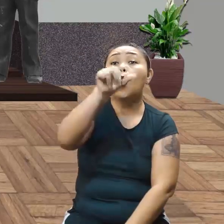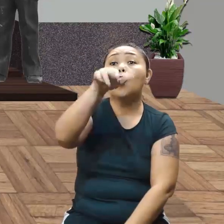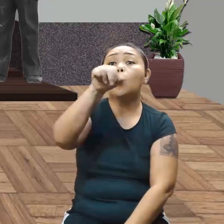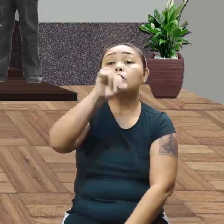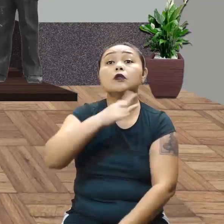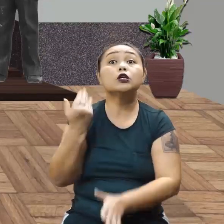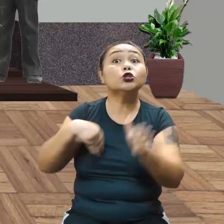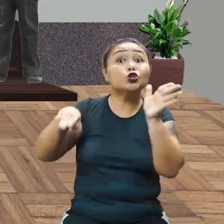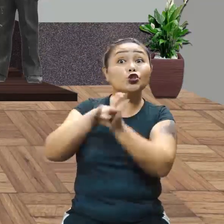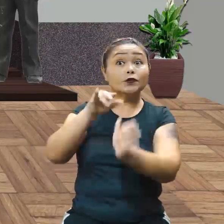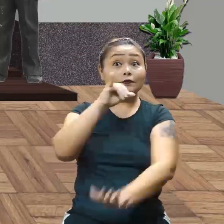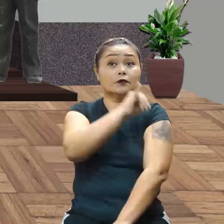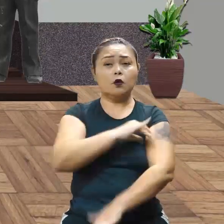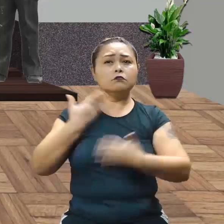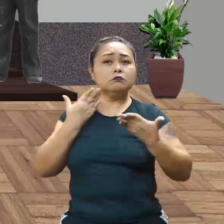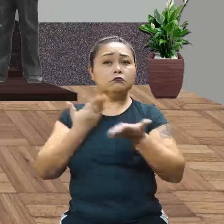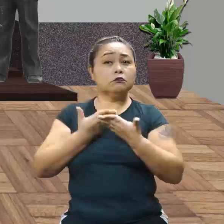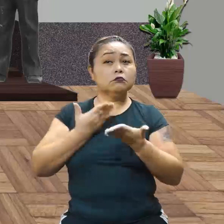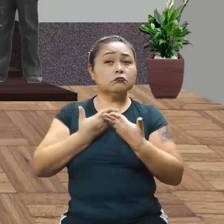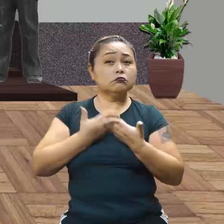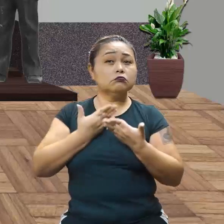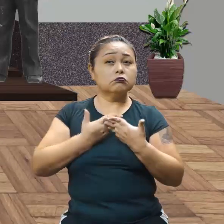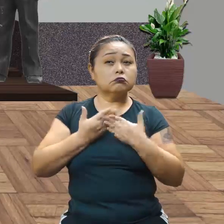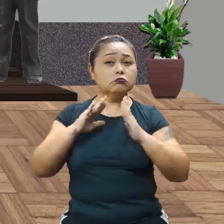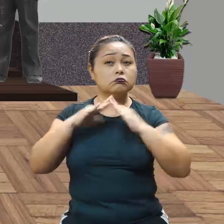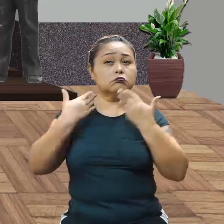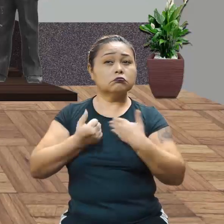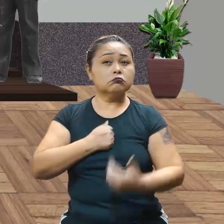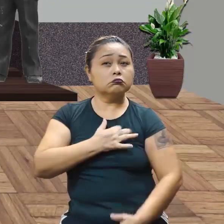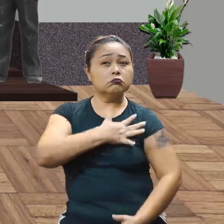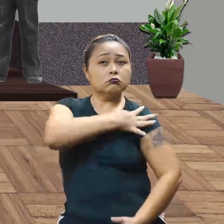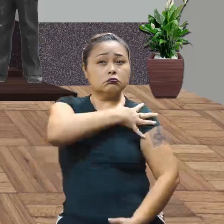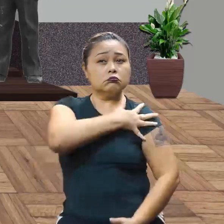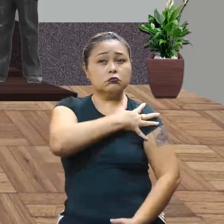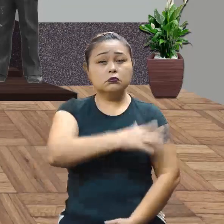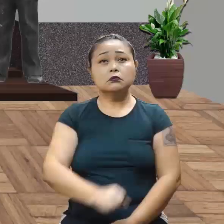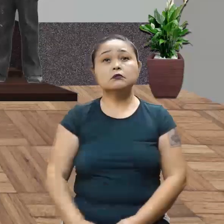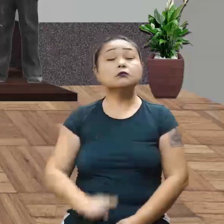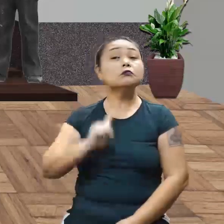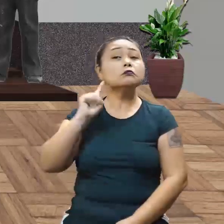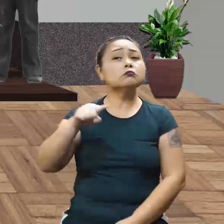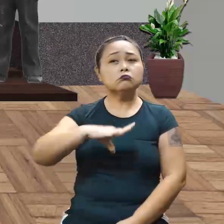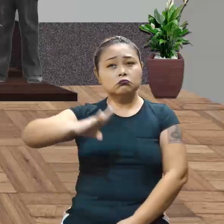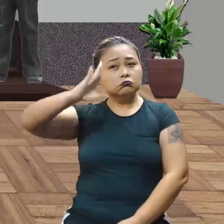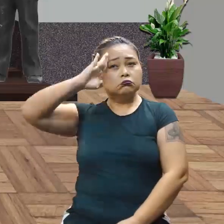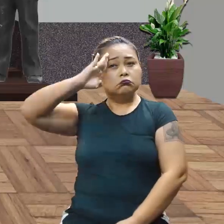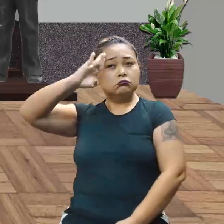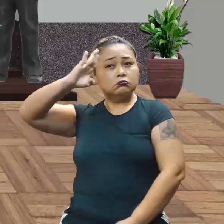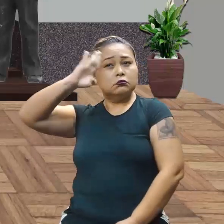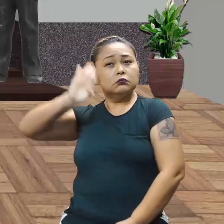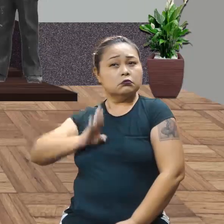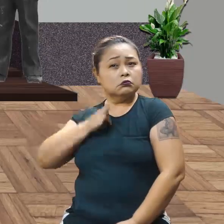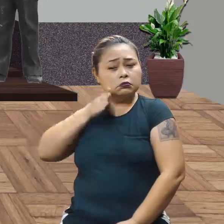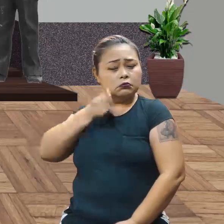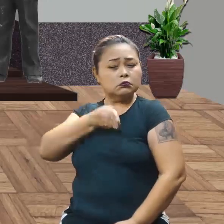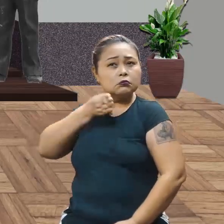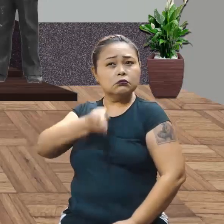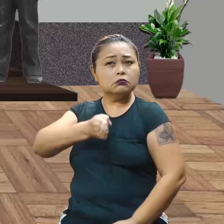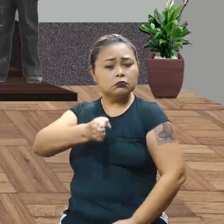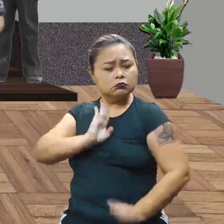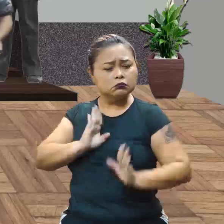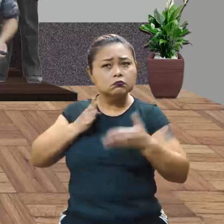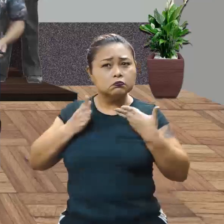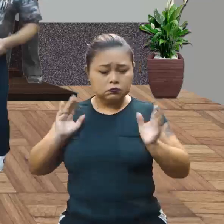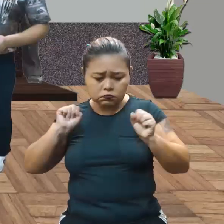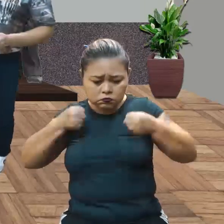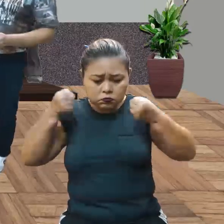chega no Rio de Janeiro, estuda no Rio de Janeiro, na escola militar, e vai ser um soldado aplicado. Um soldado muito